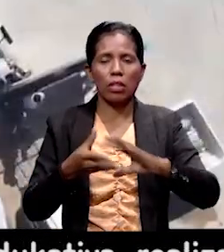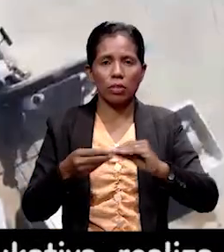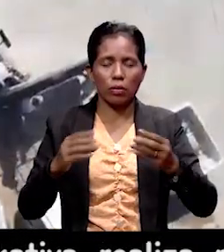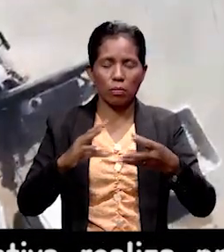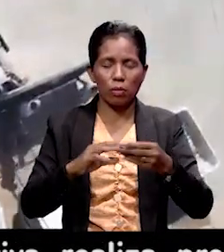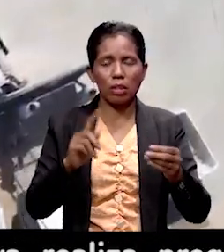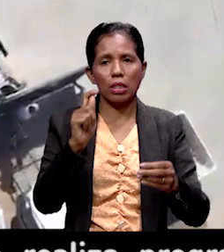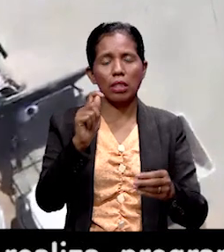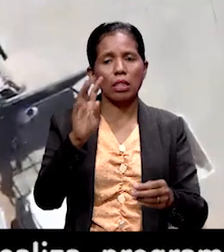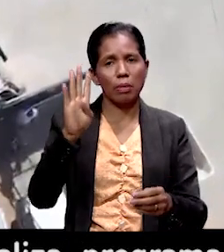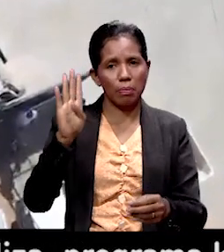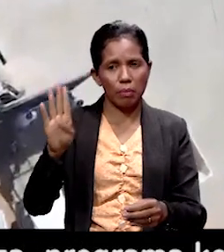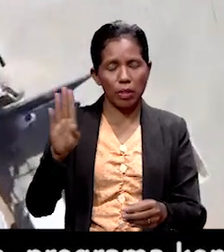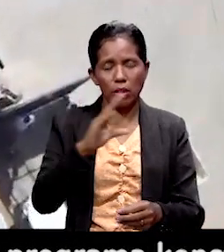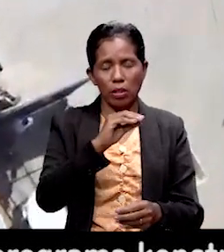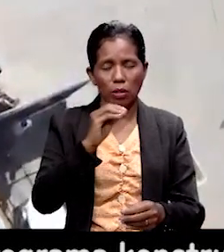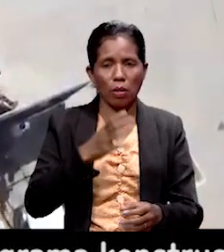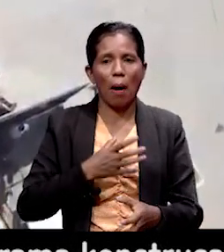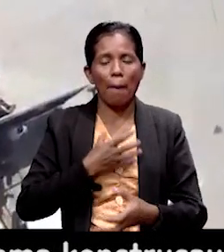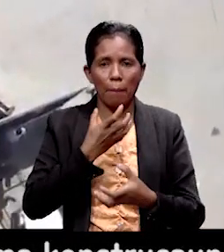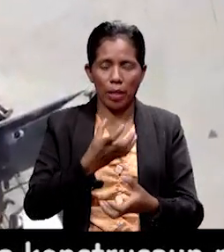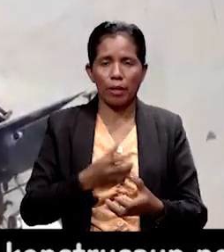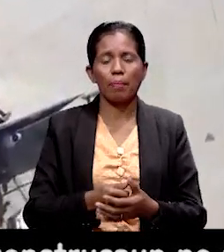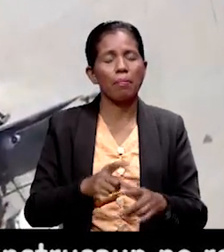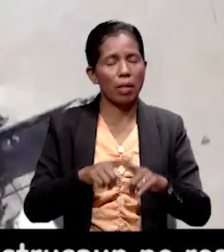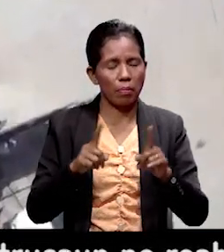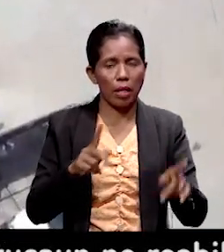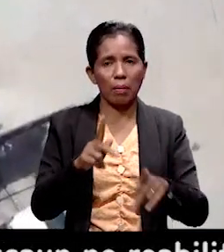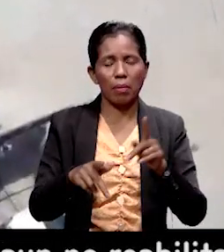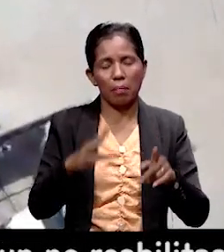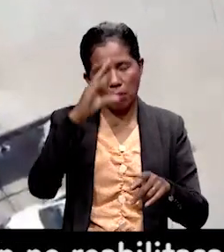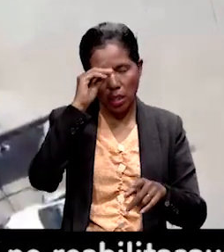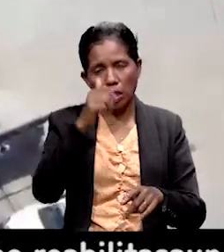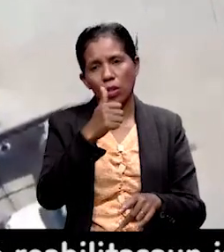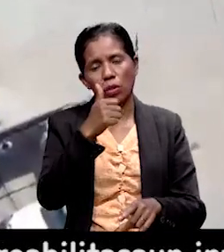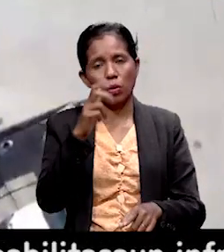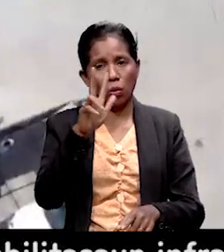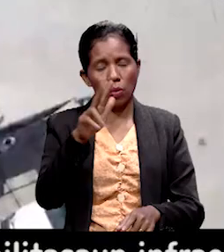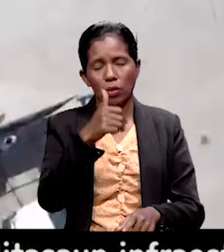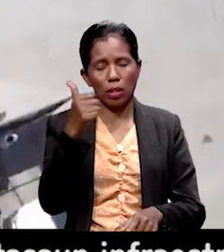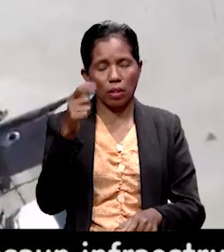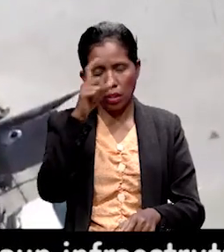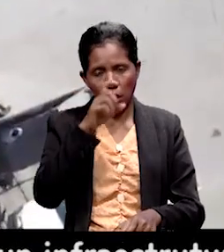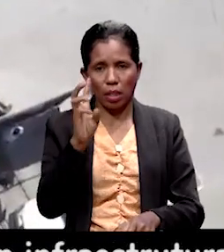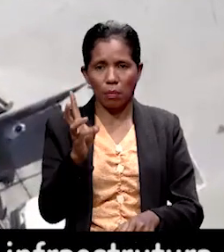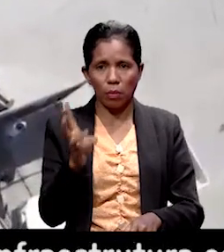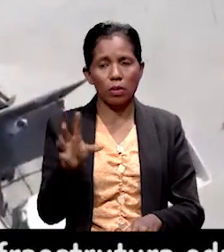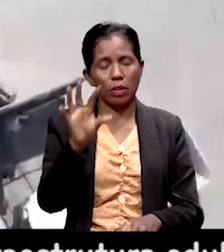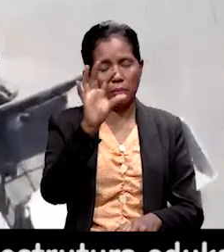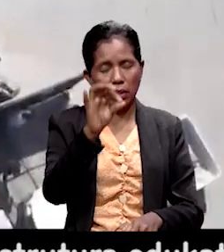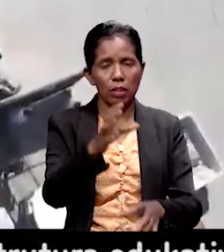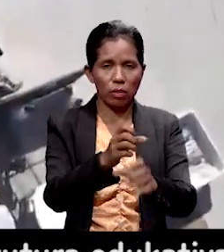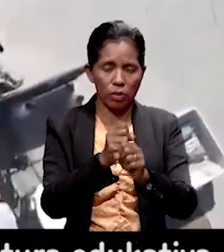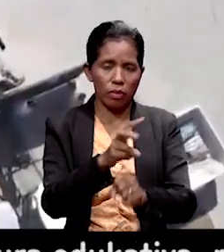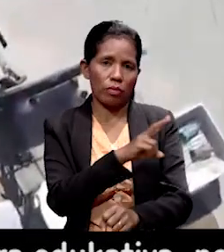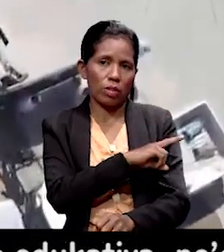tuberculosa, hipertensão, no diabetes. Mebe siradão mane tolu selo, ida ho idade neng nulu resincia, simona